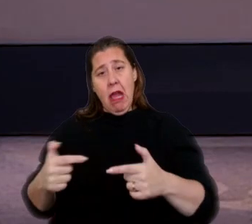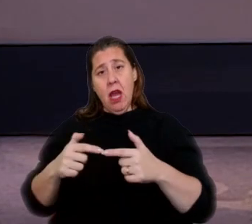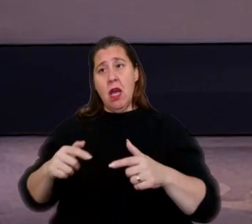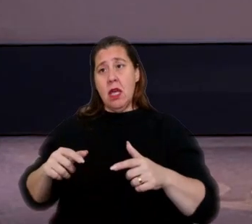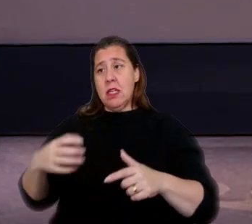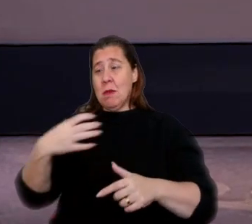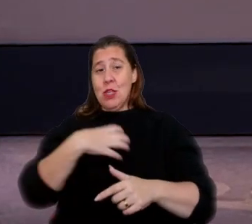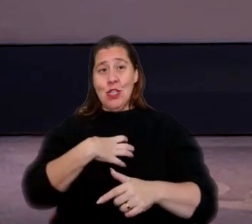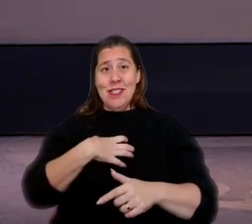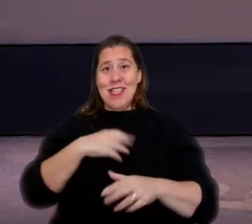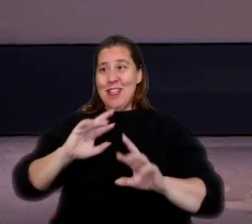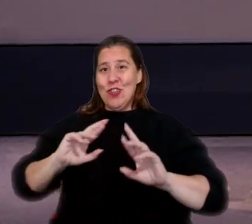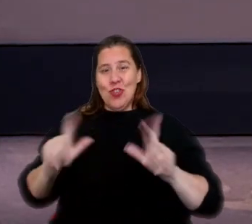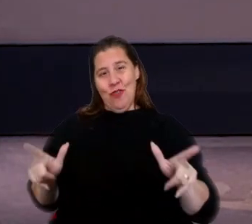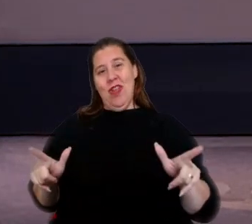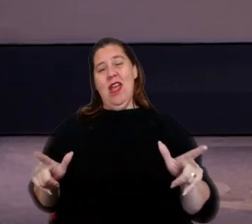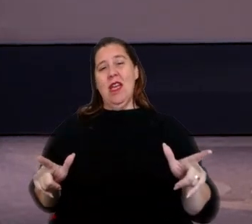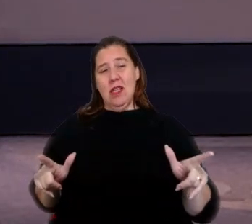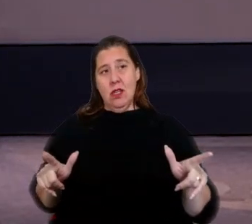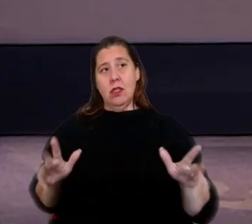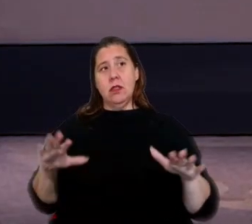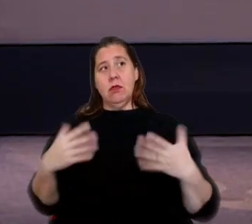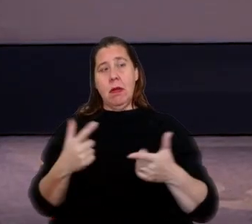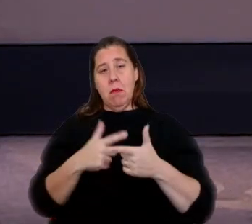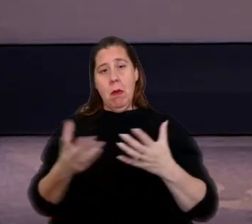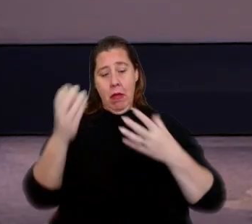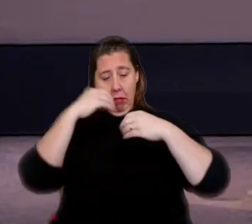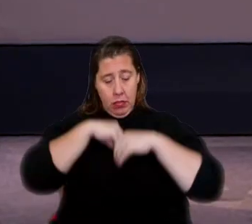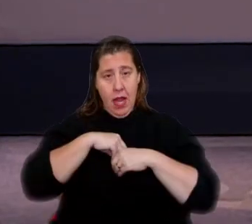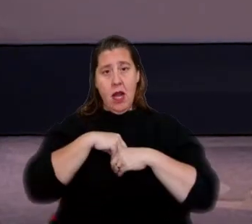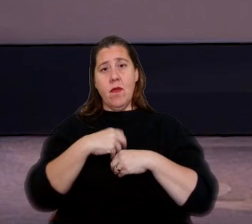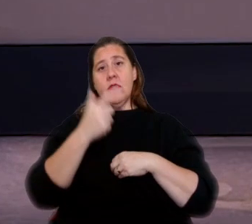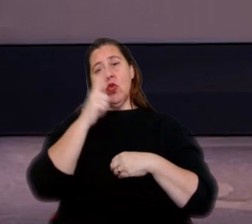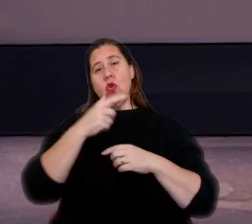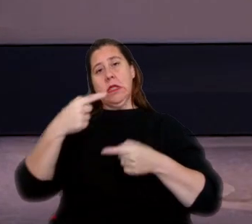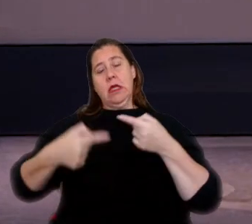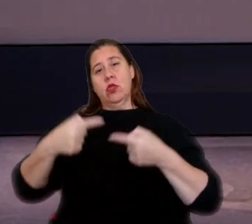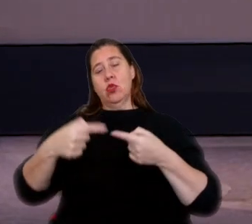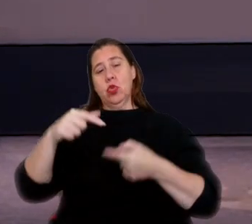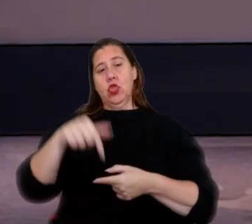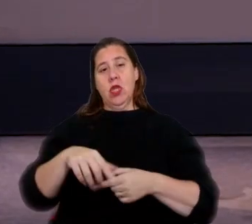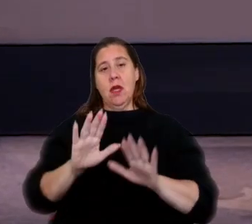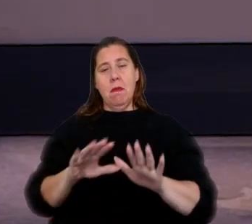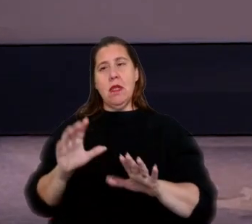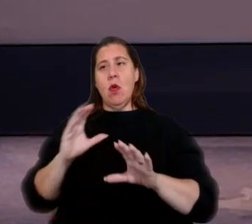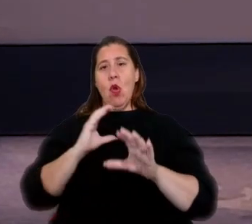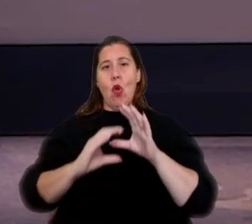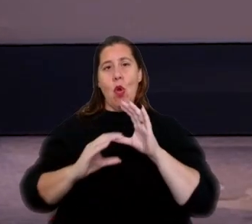muito diferente do outro, né? Então, existem fatores internos que a gente nem vai poder discutir aqui, mas que